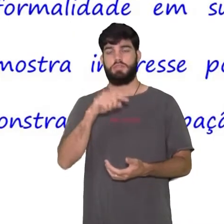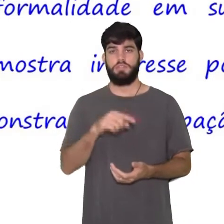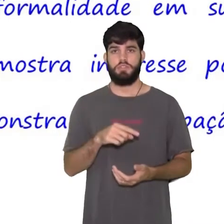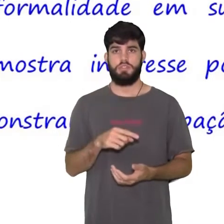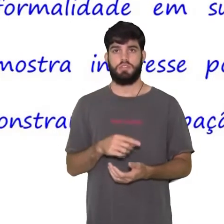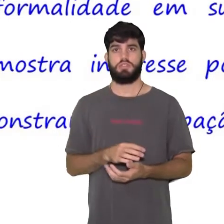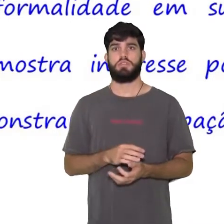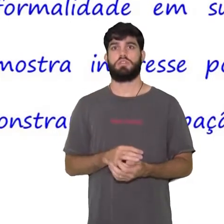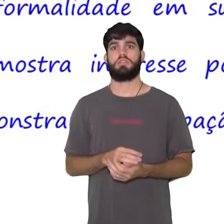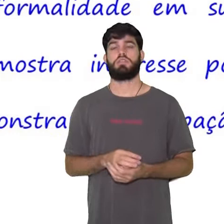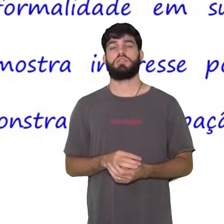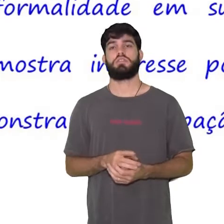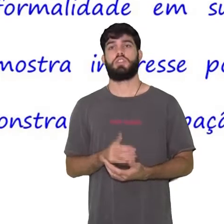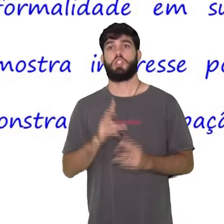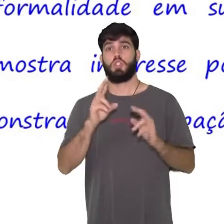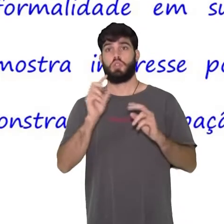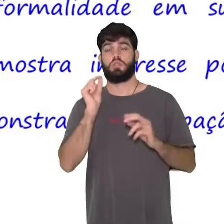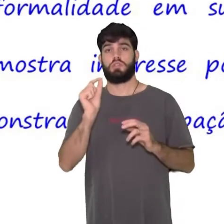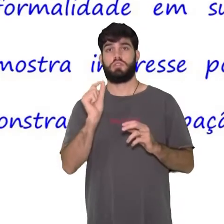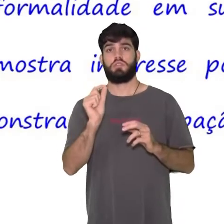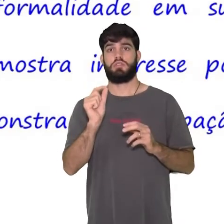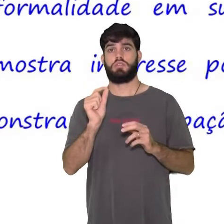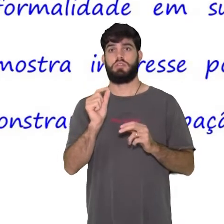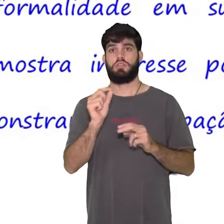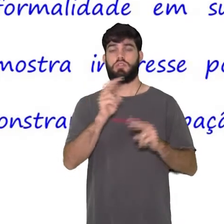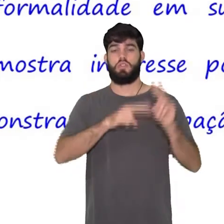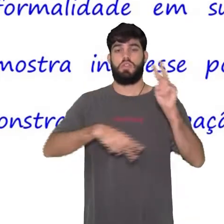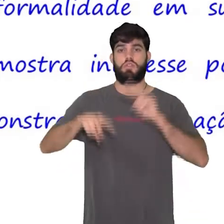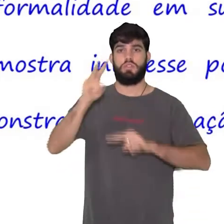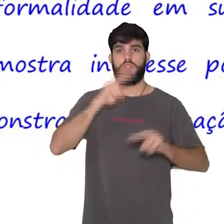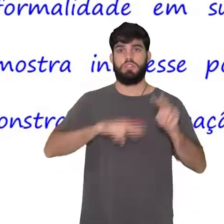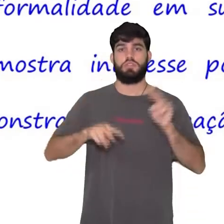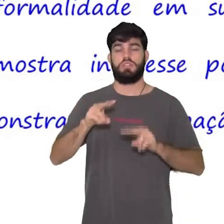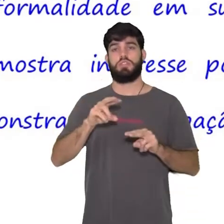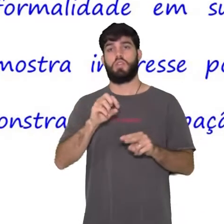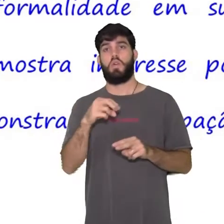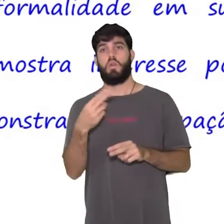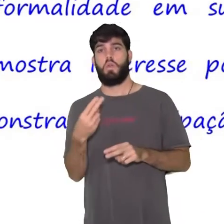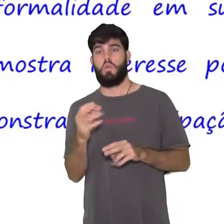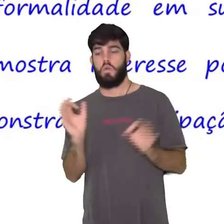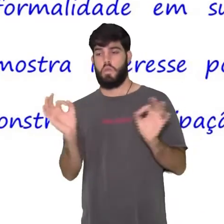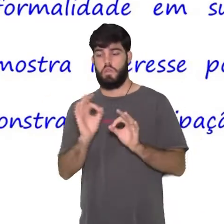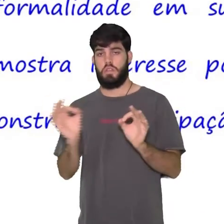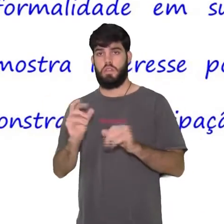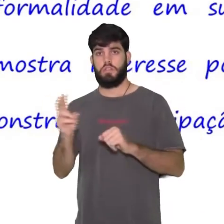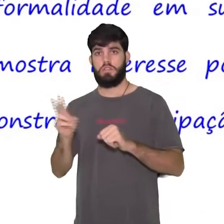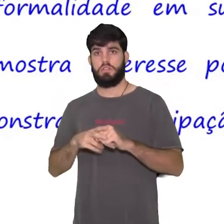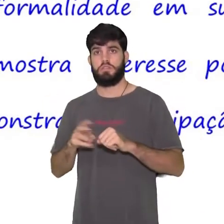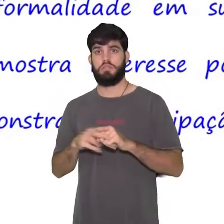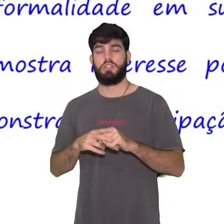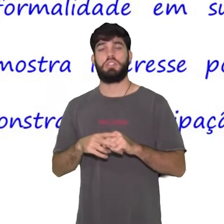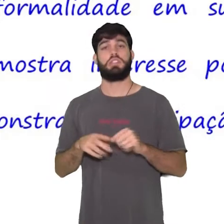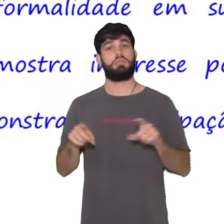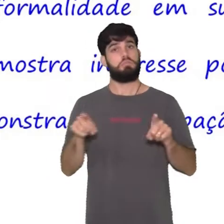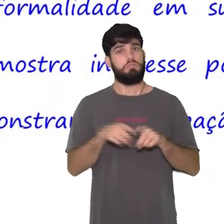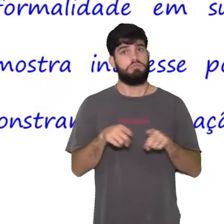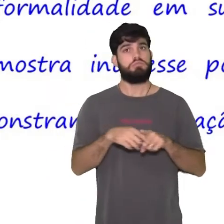observação inadequada sobre os elementos visuais ou não verbais e